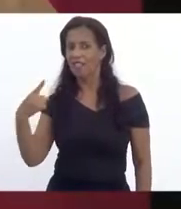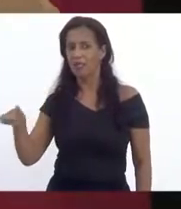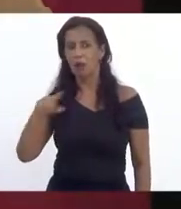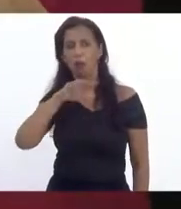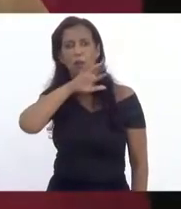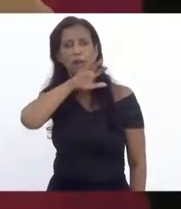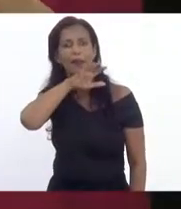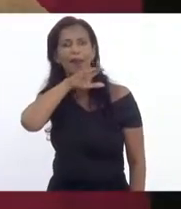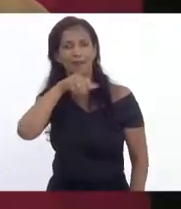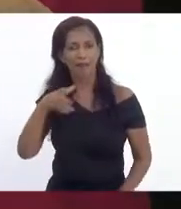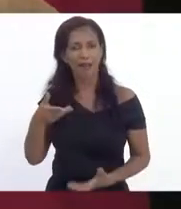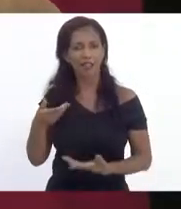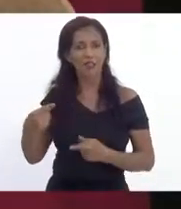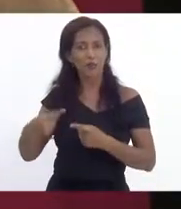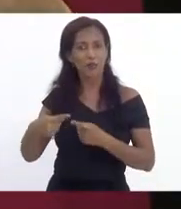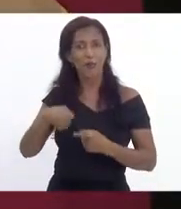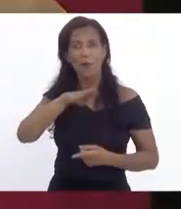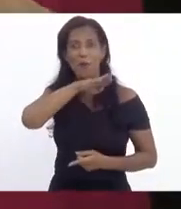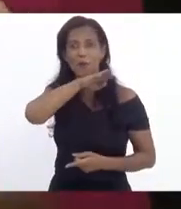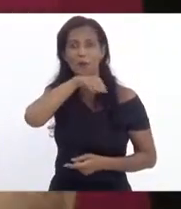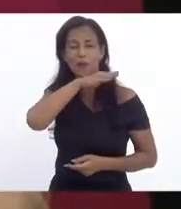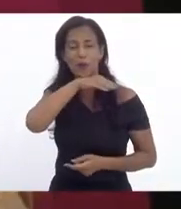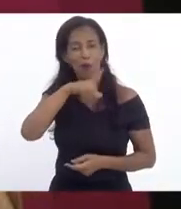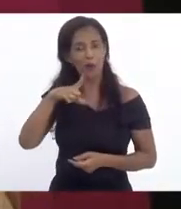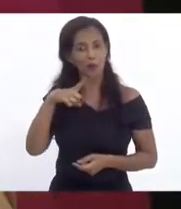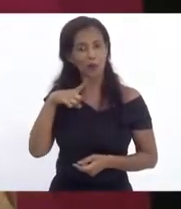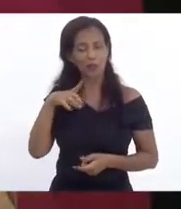animais, porque os porcos têm uma fase.